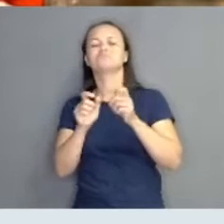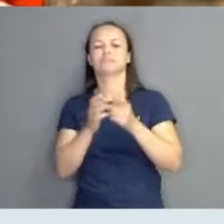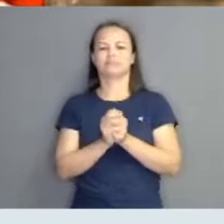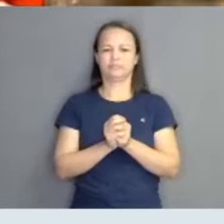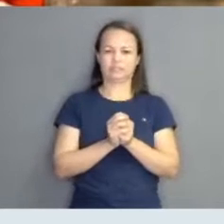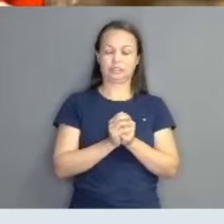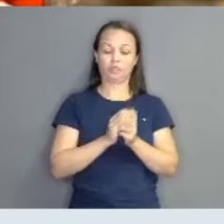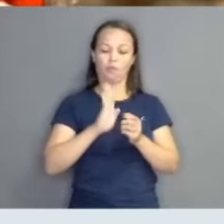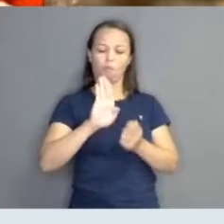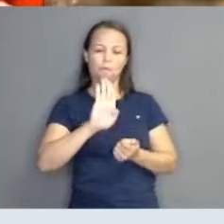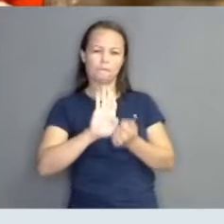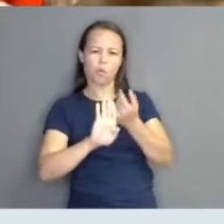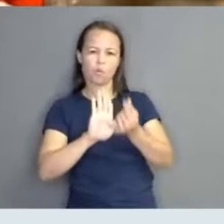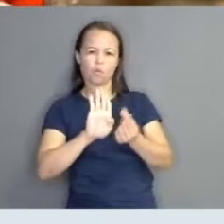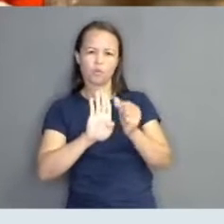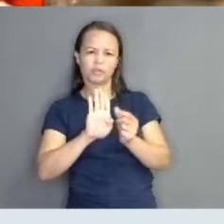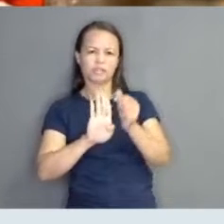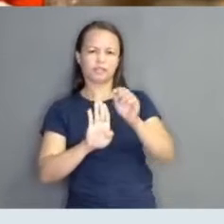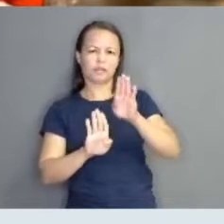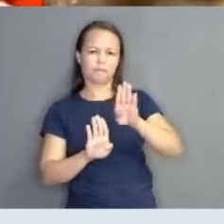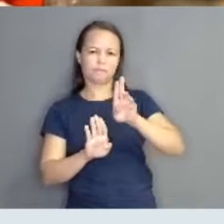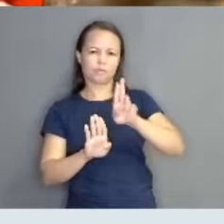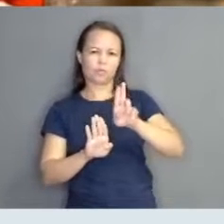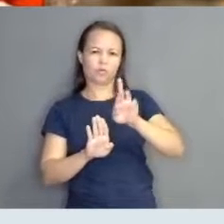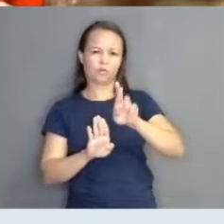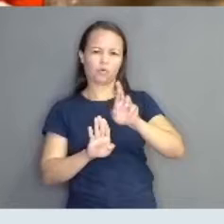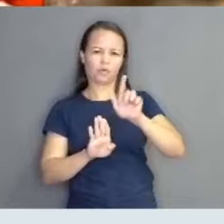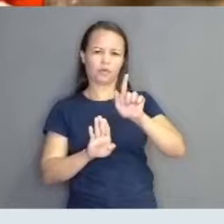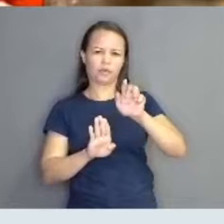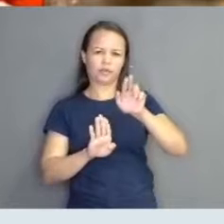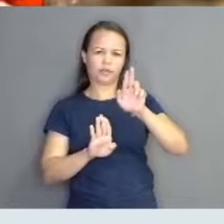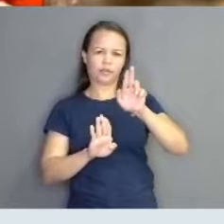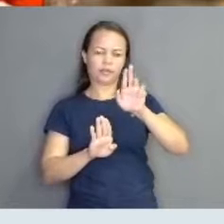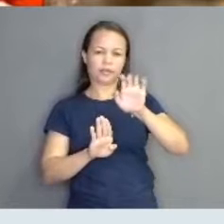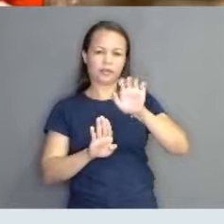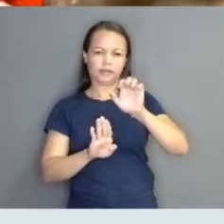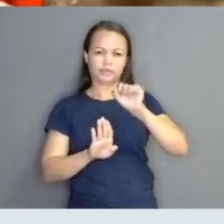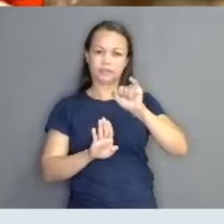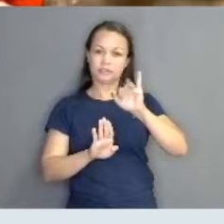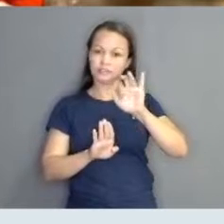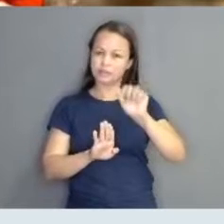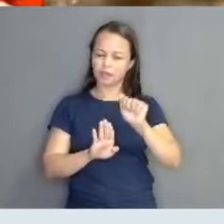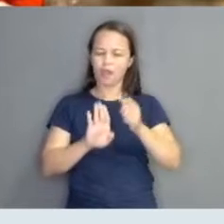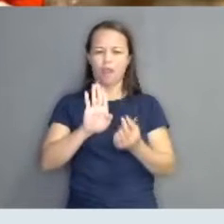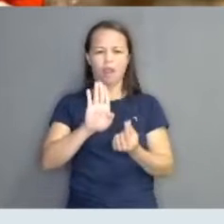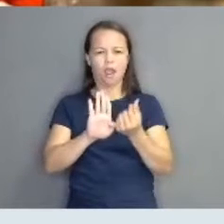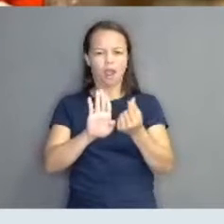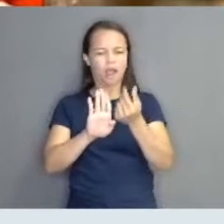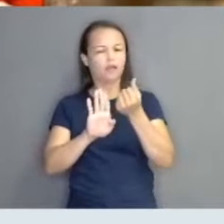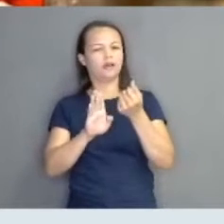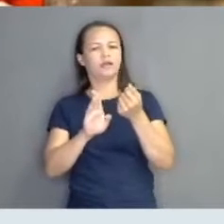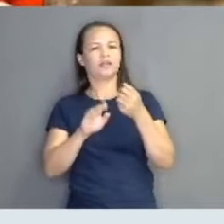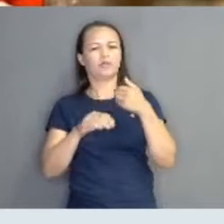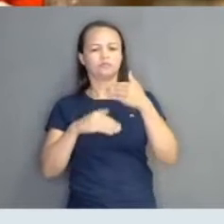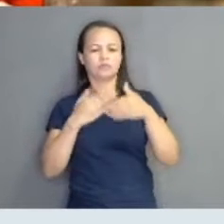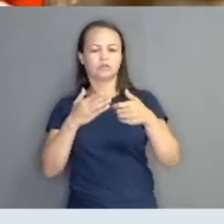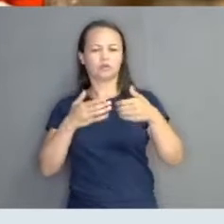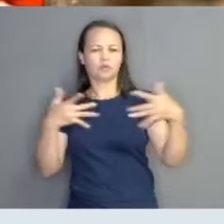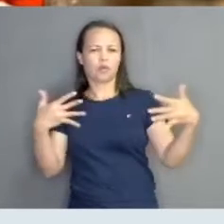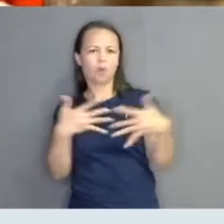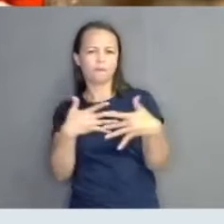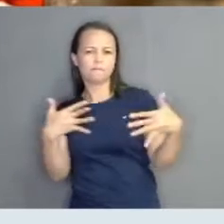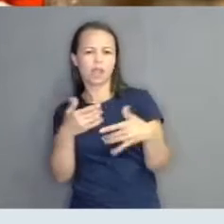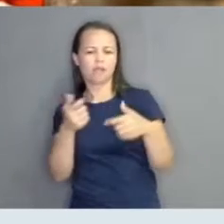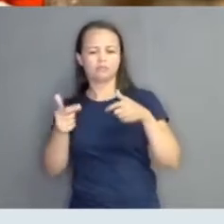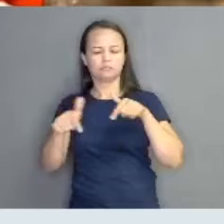chamados burgueses, capitalistas. Então, sim, é a ascensão do grupo